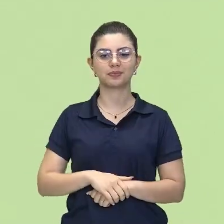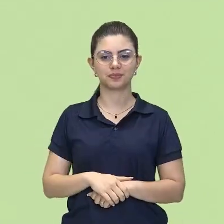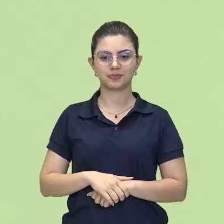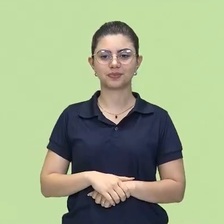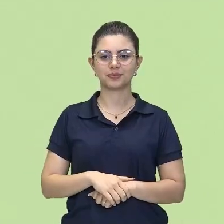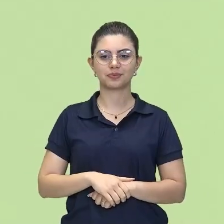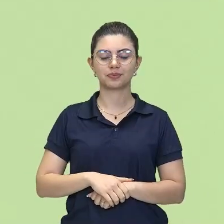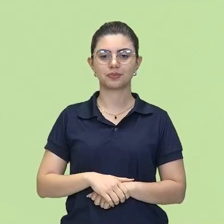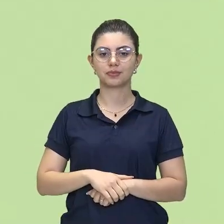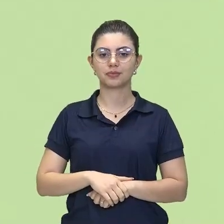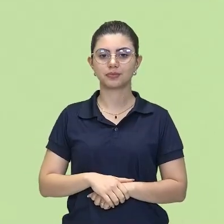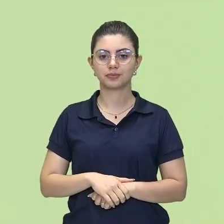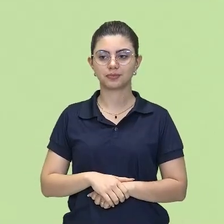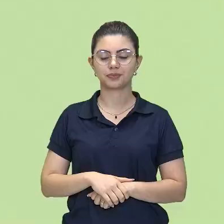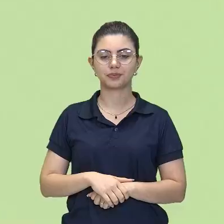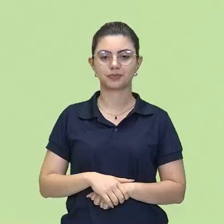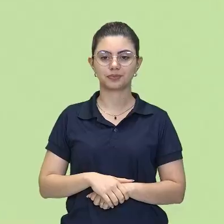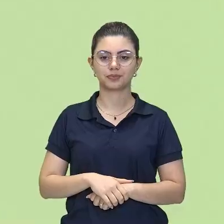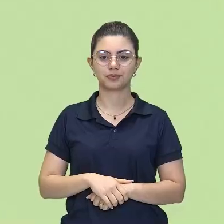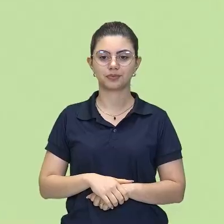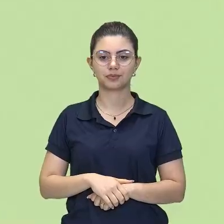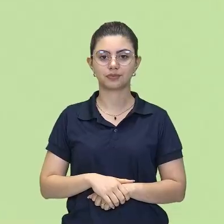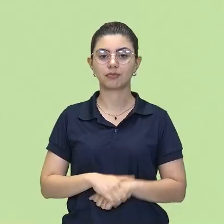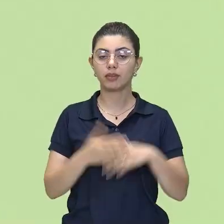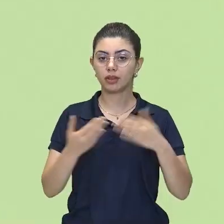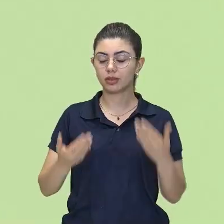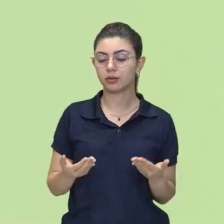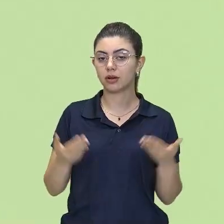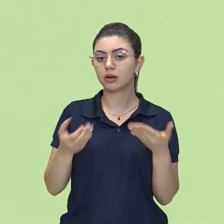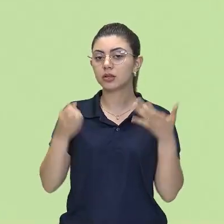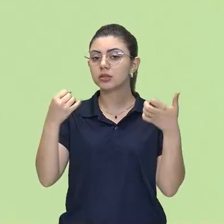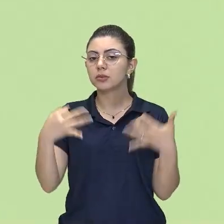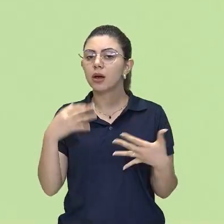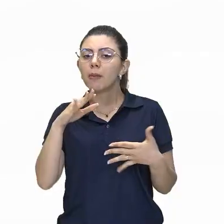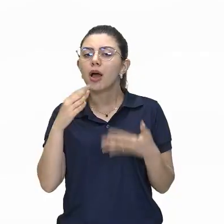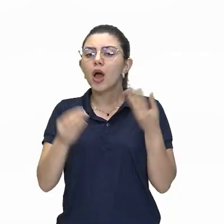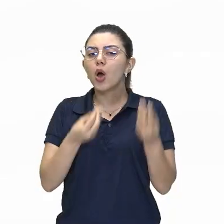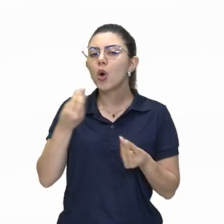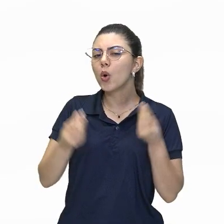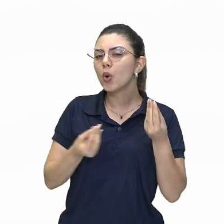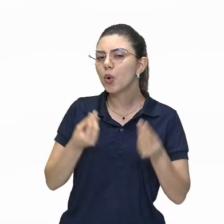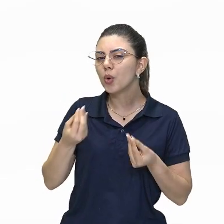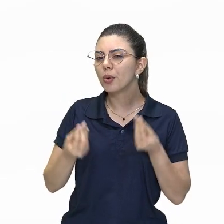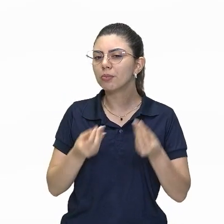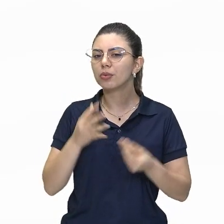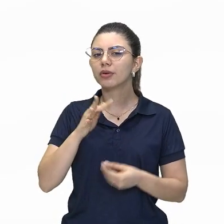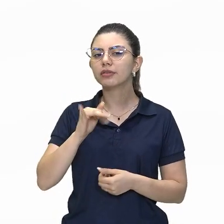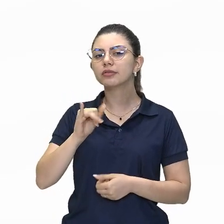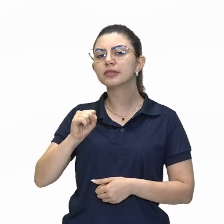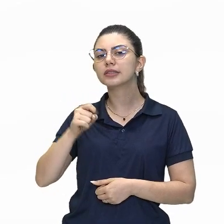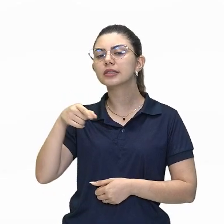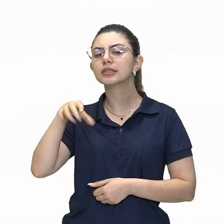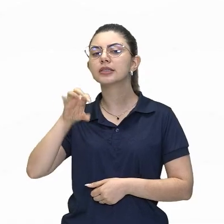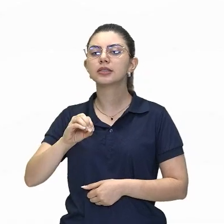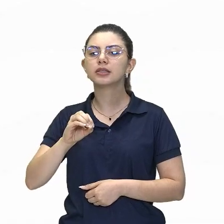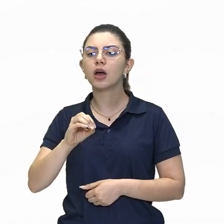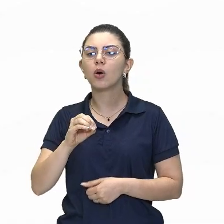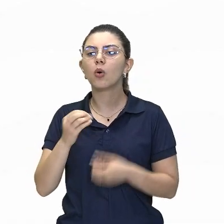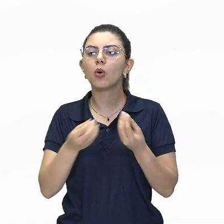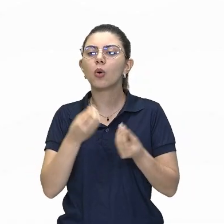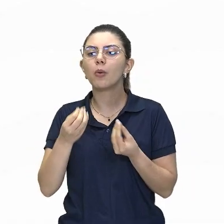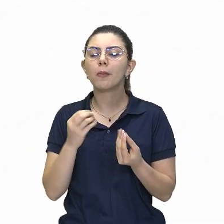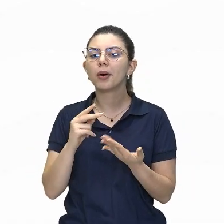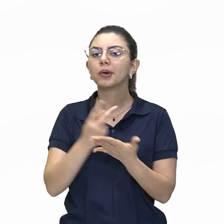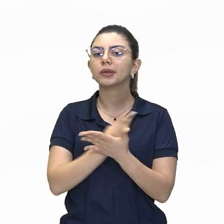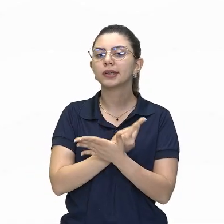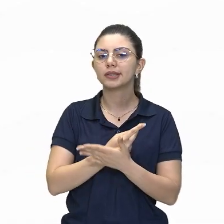nós vamos ver o seguinte. Como é que funciona a fissão nuclear? Olha só. A fissão nuclear é uma reação nuclear